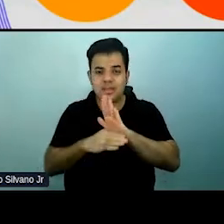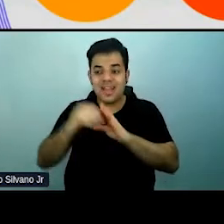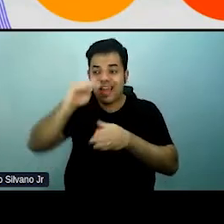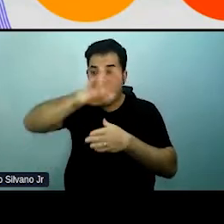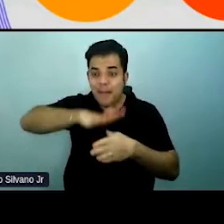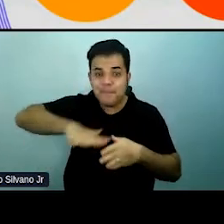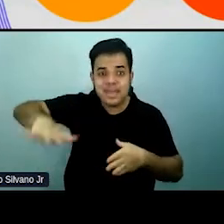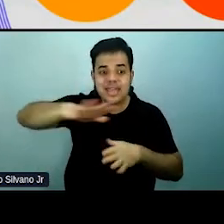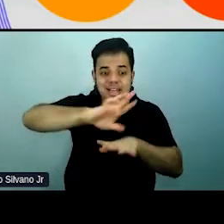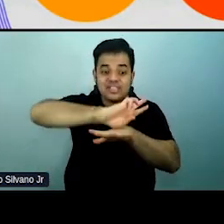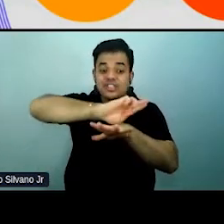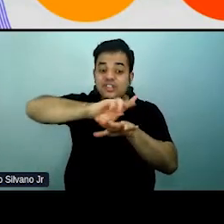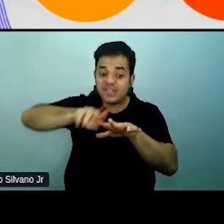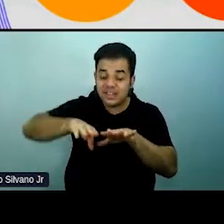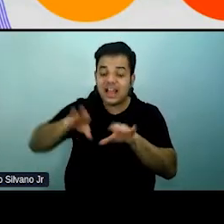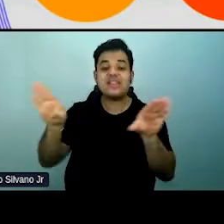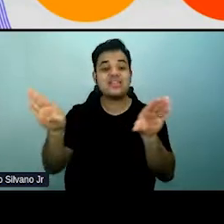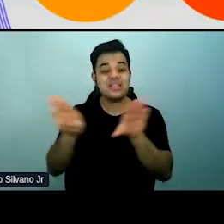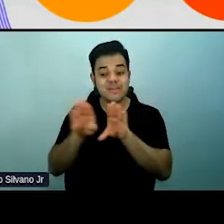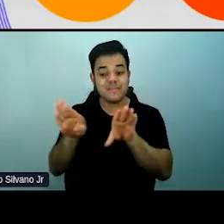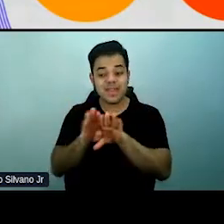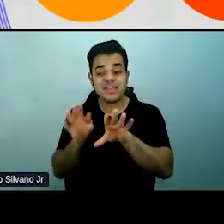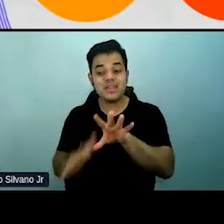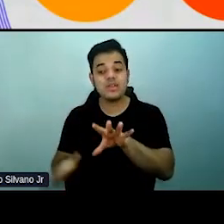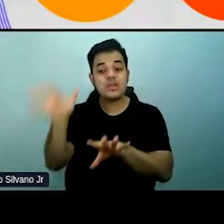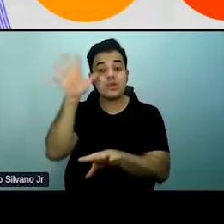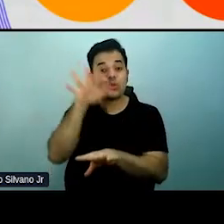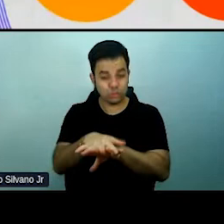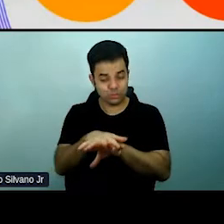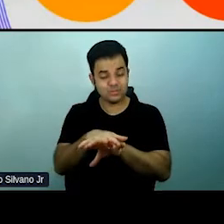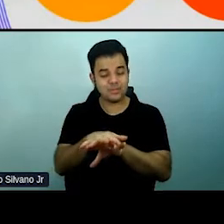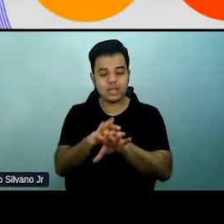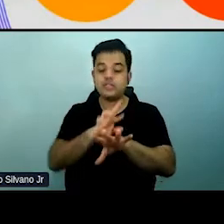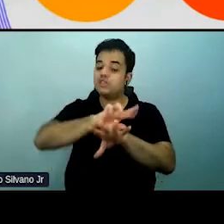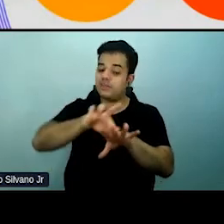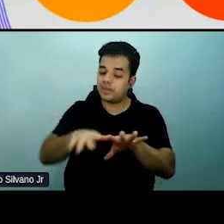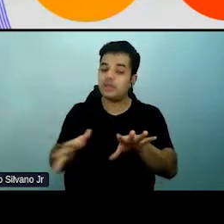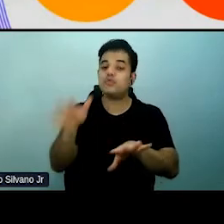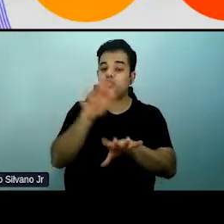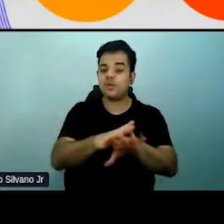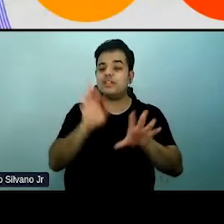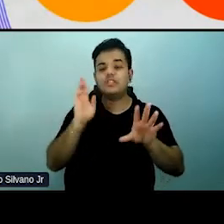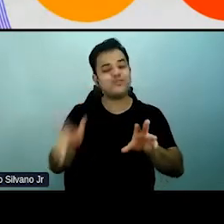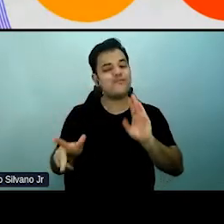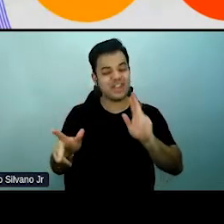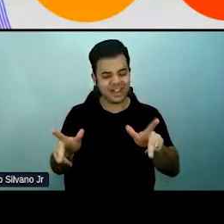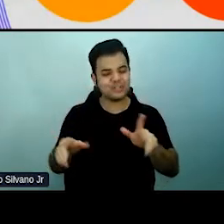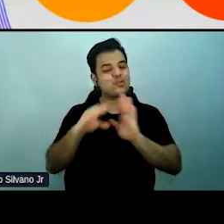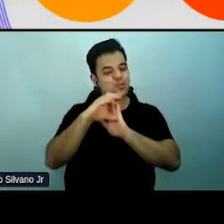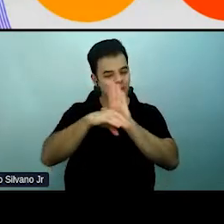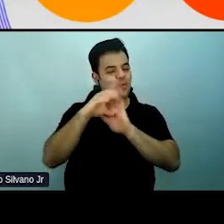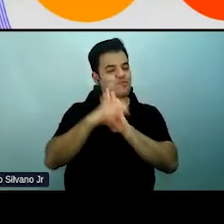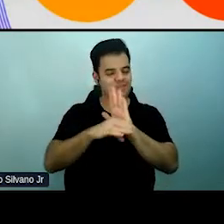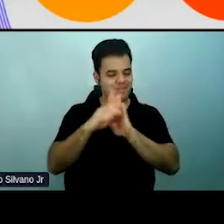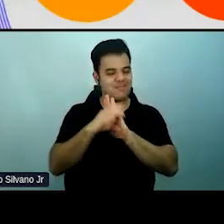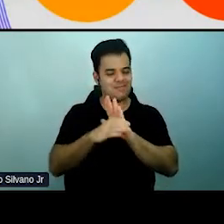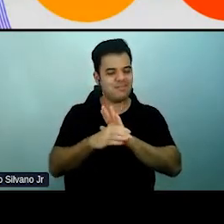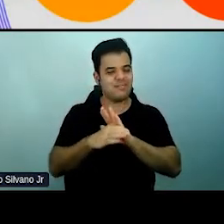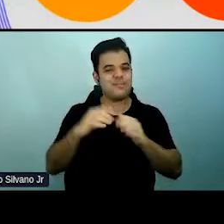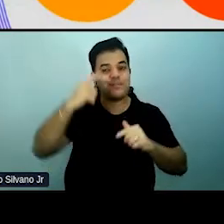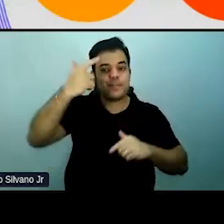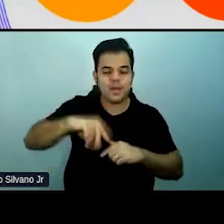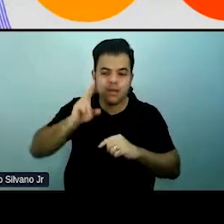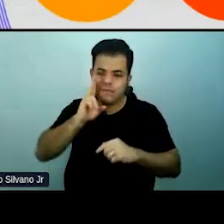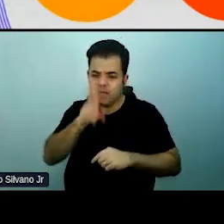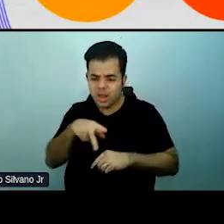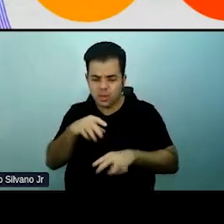a diversidade e a inclusão, que são duas coisas diferentes, como a gente trouxe no conceito, né? E daí, quando a gente olha esse